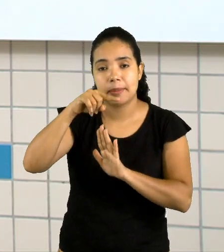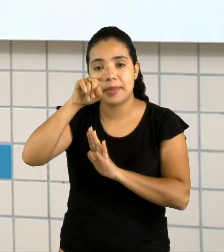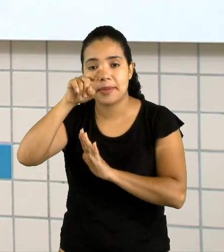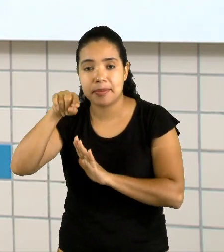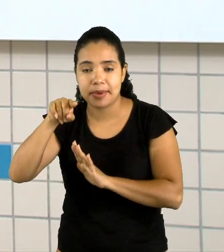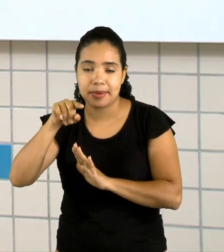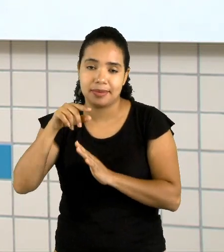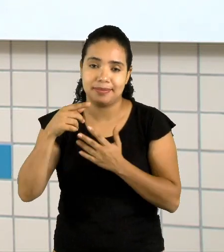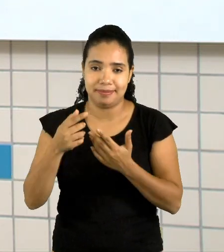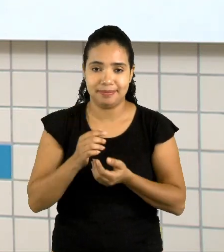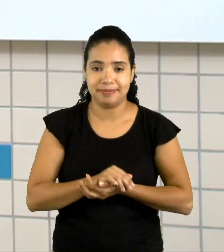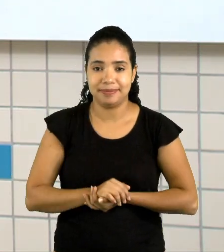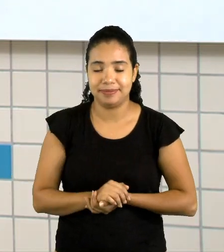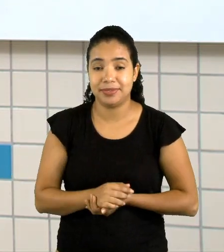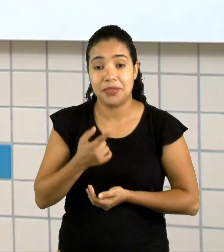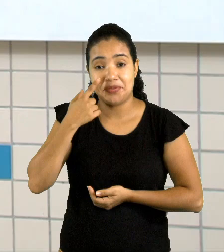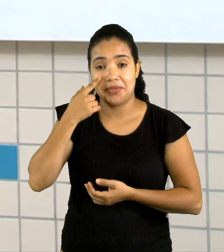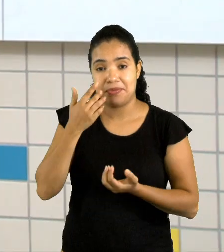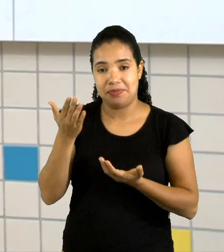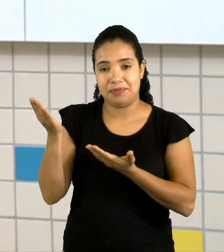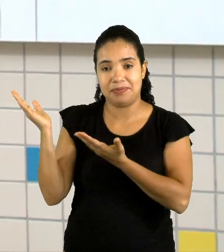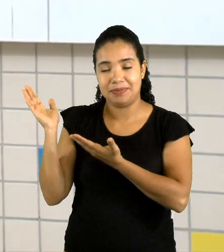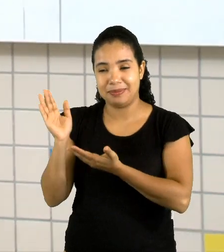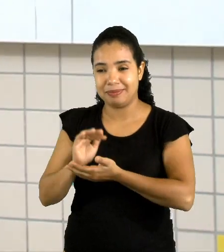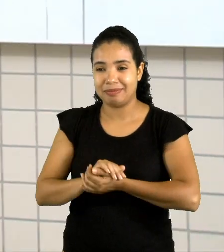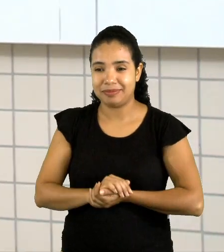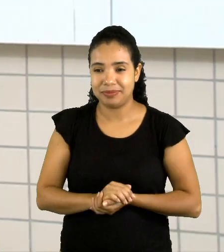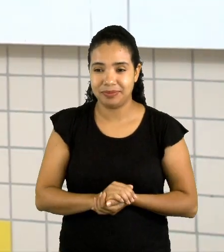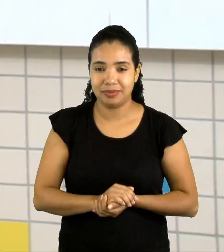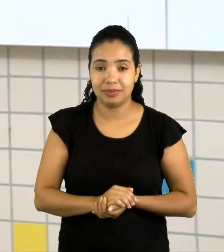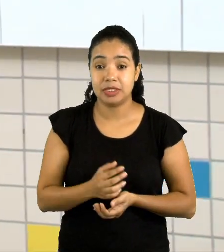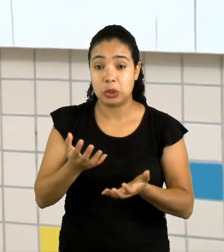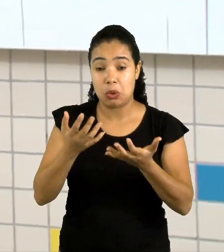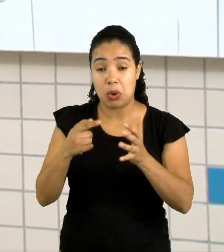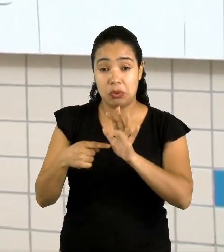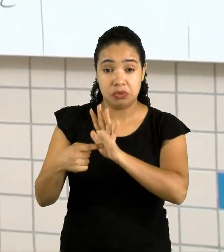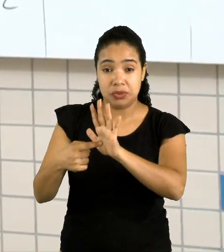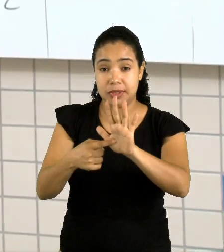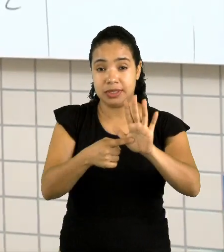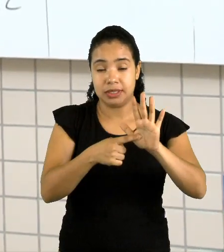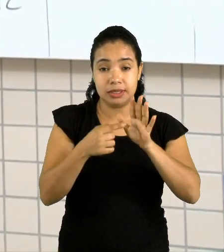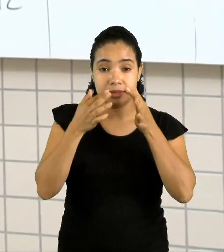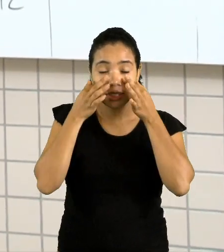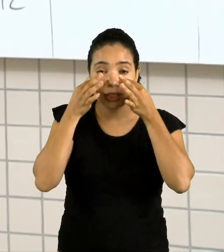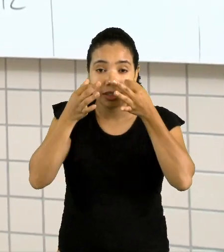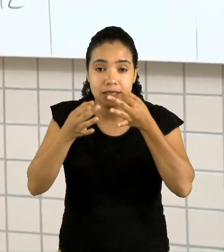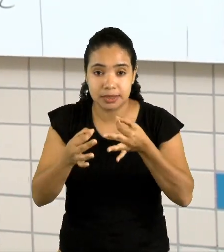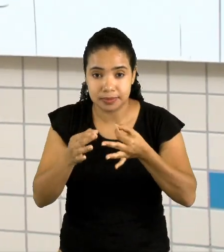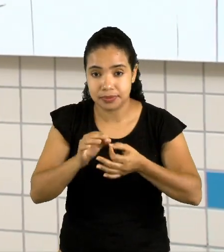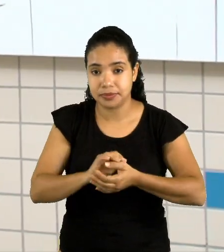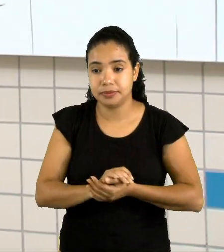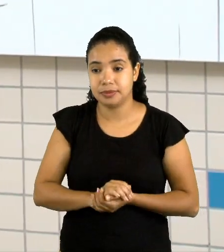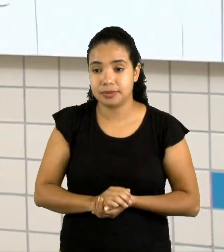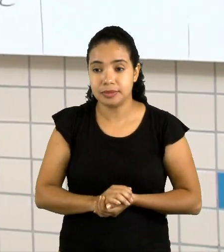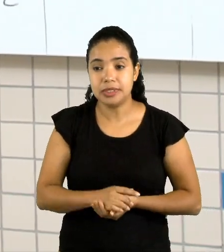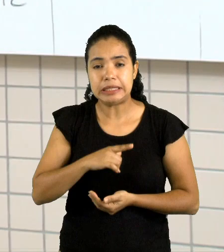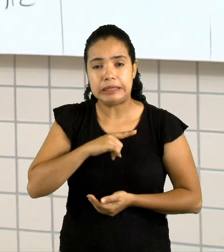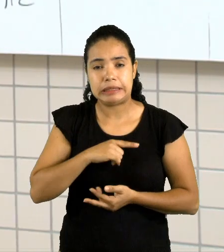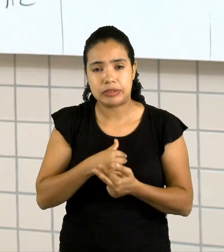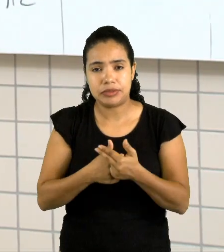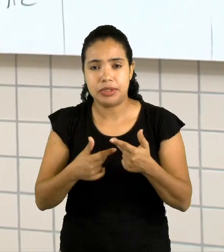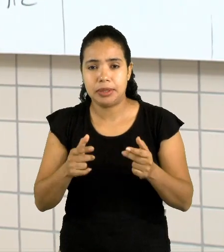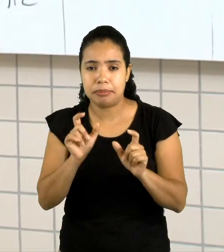tônicos. Vamos ler comigo. Eu quero que vocês prestem atenção que aqui eu tenho